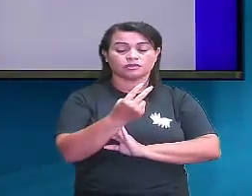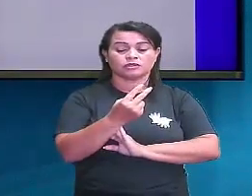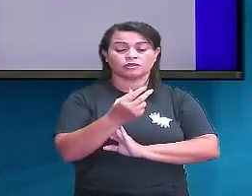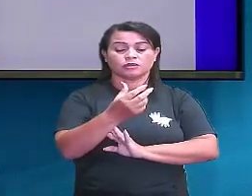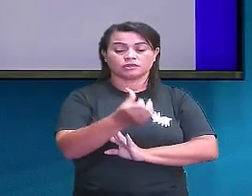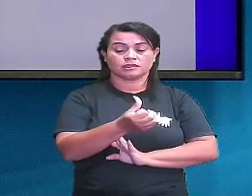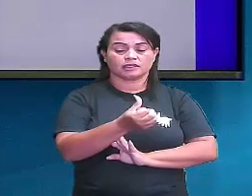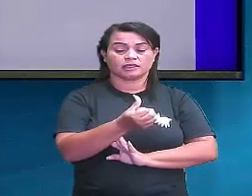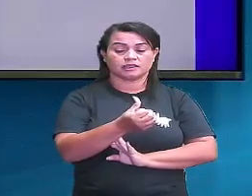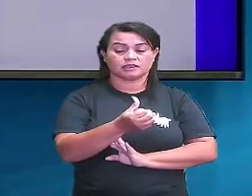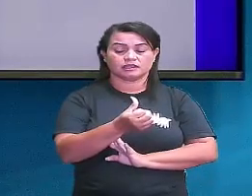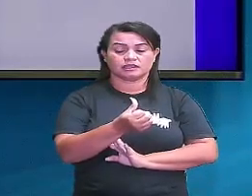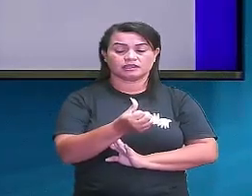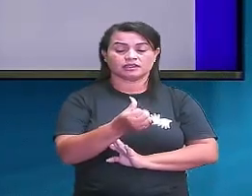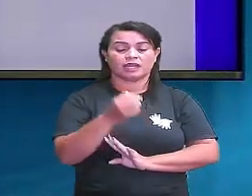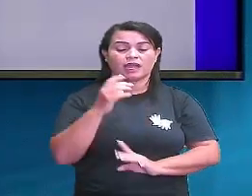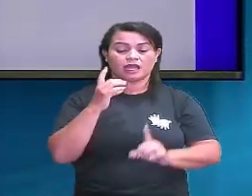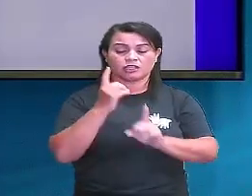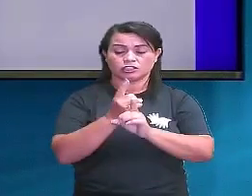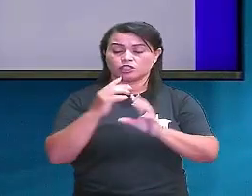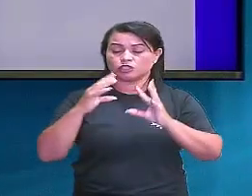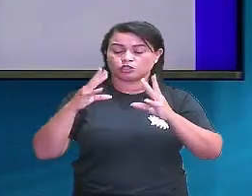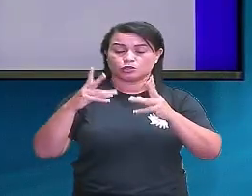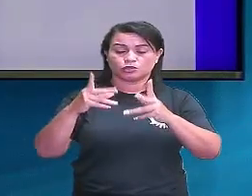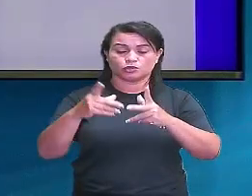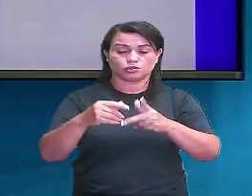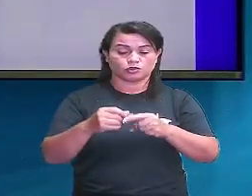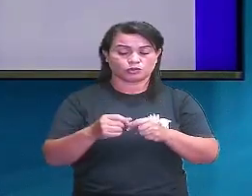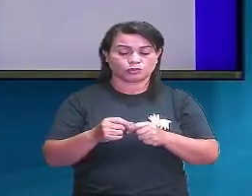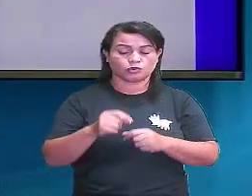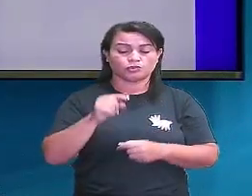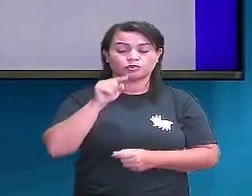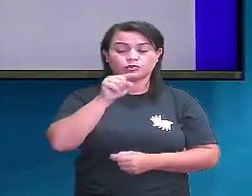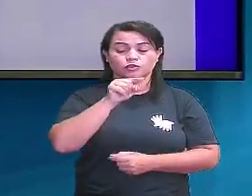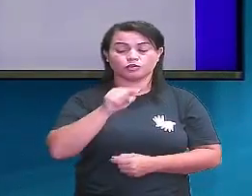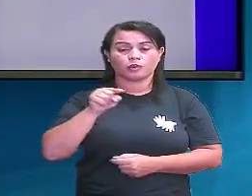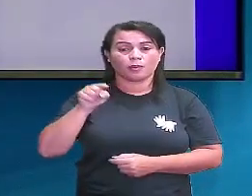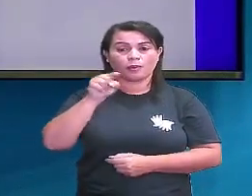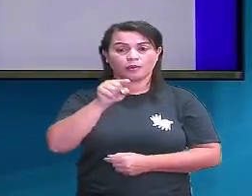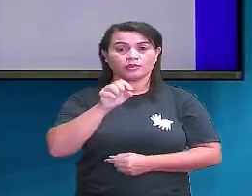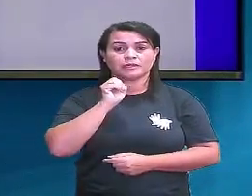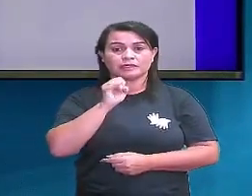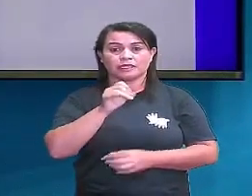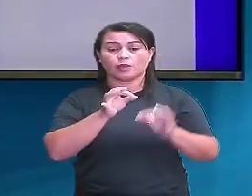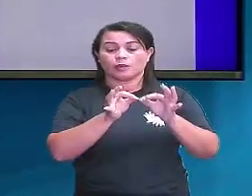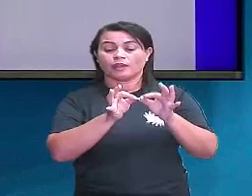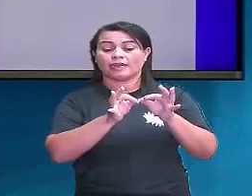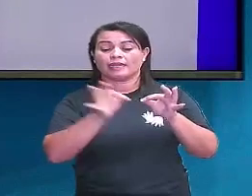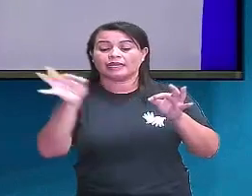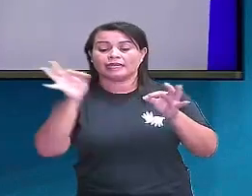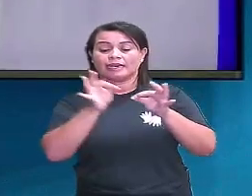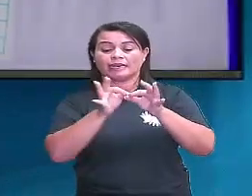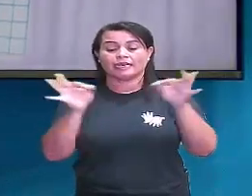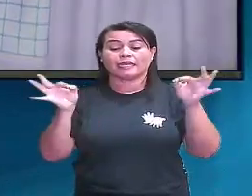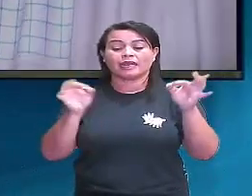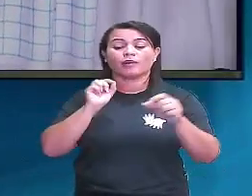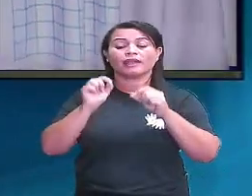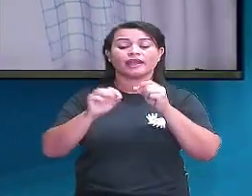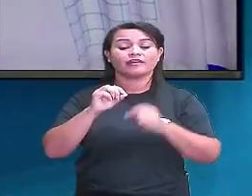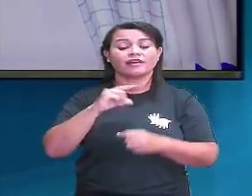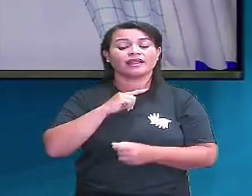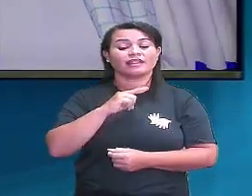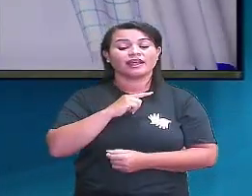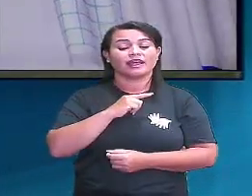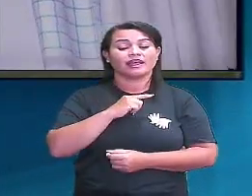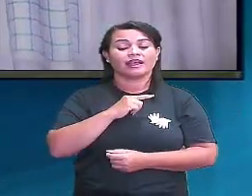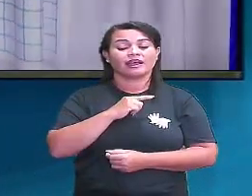6. Achei todos os pontos. Achando todos os pontos, se eu ligar os pontos, o que é que eu vou